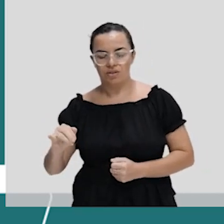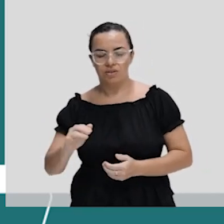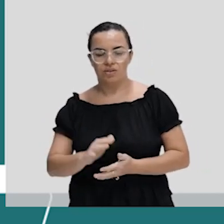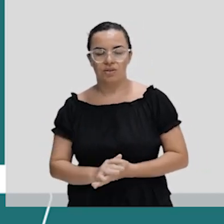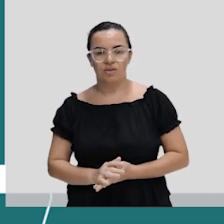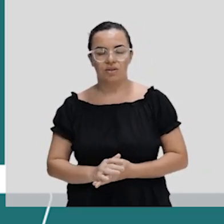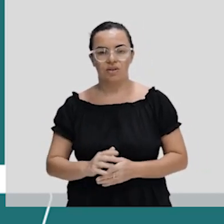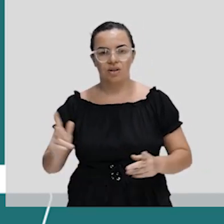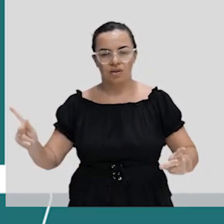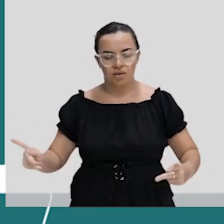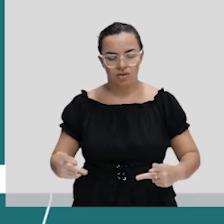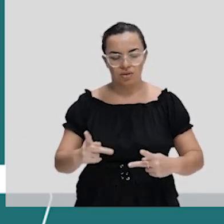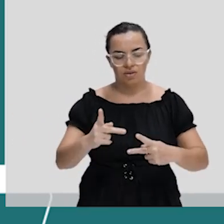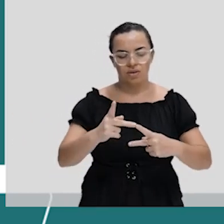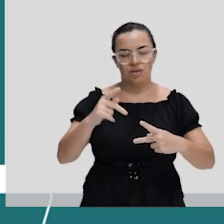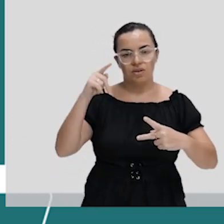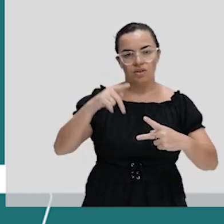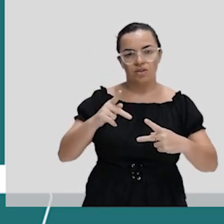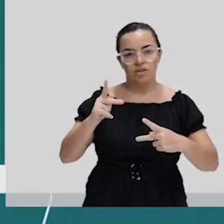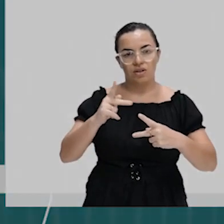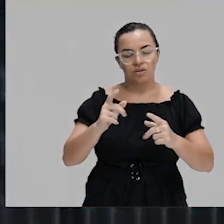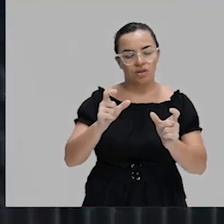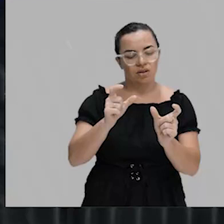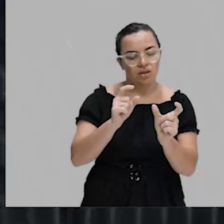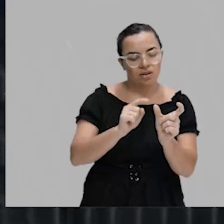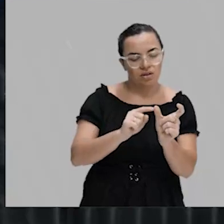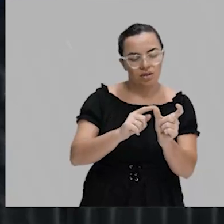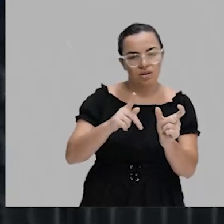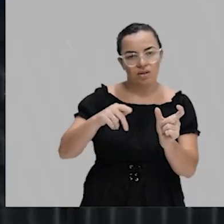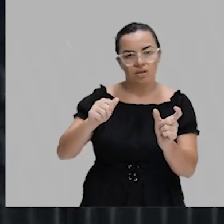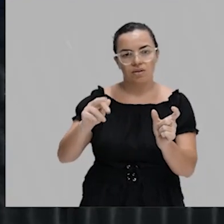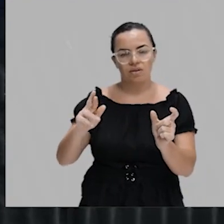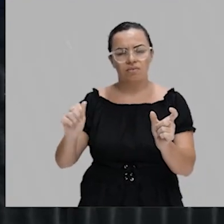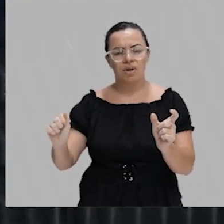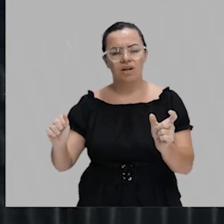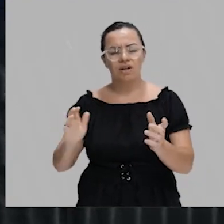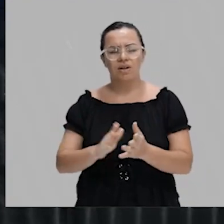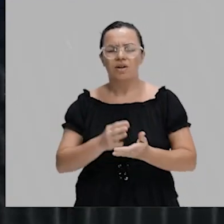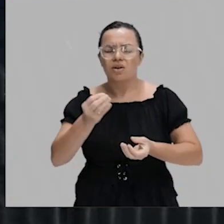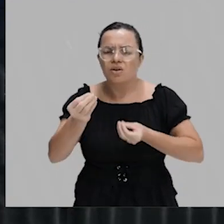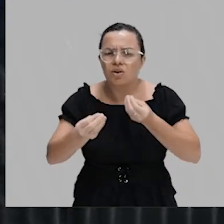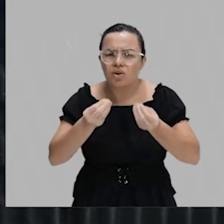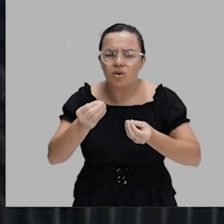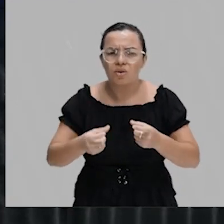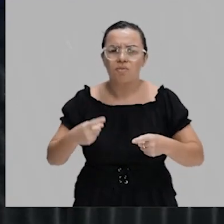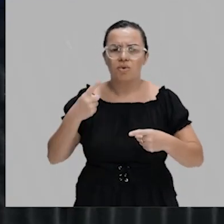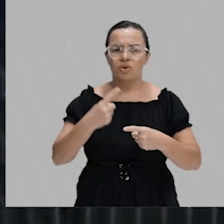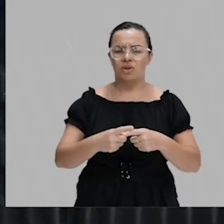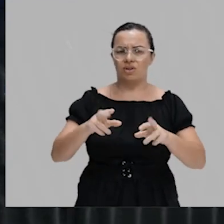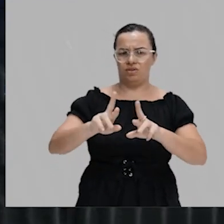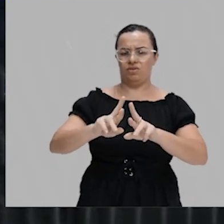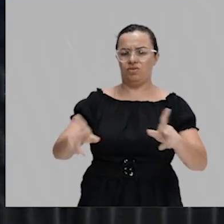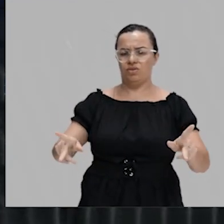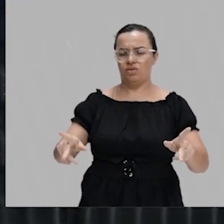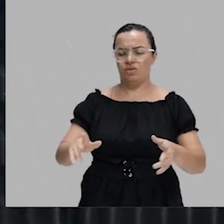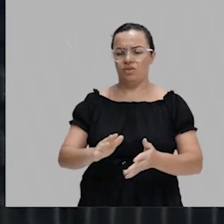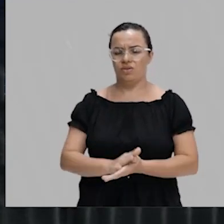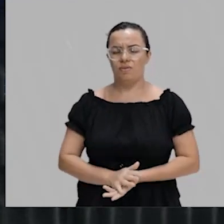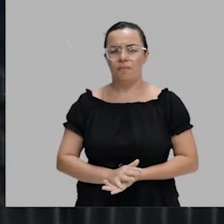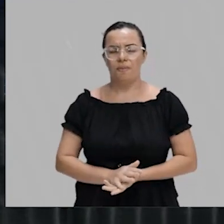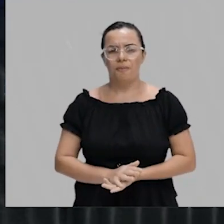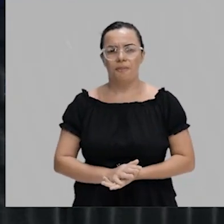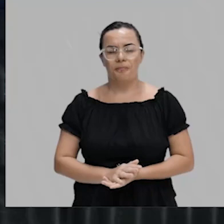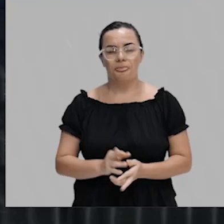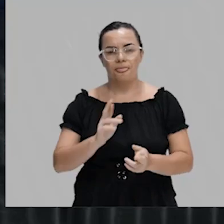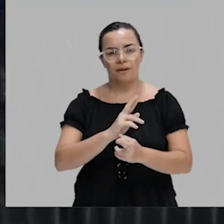regido da preposição para. Cacau, mas o outro, vou voltar aqui, não é transitivo indireto? O verbo rir é transitivo indireto. Só que